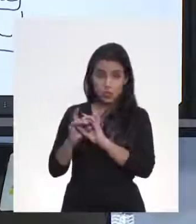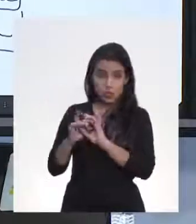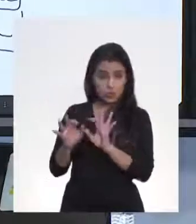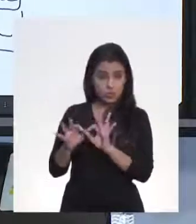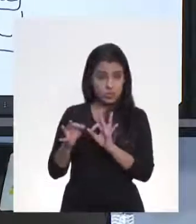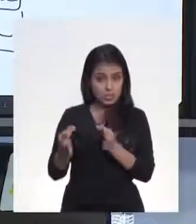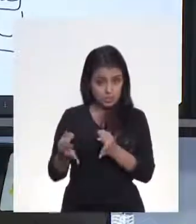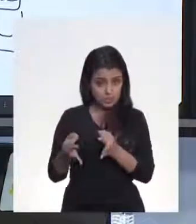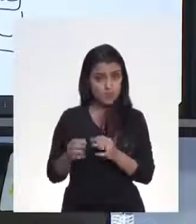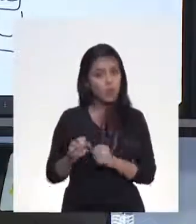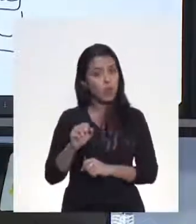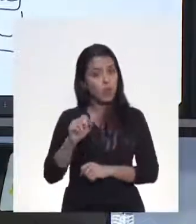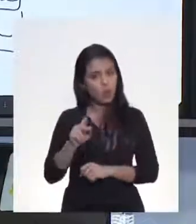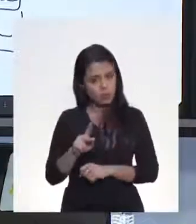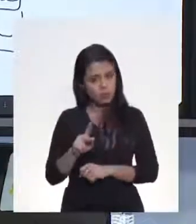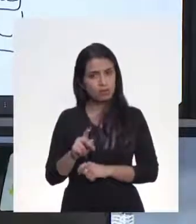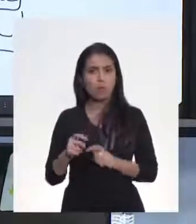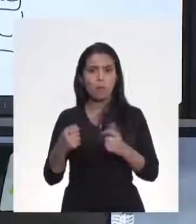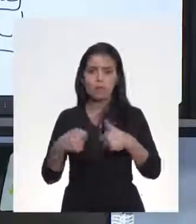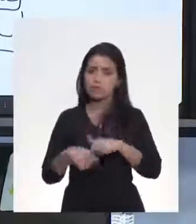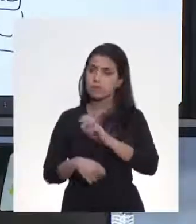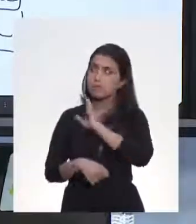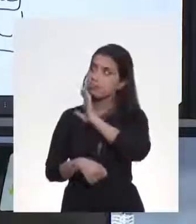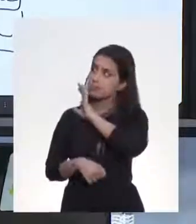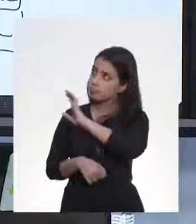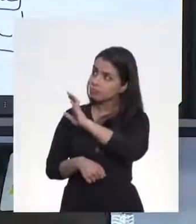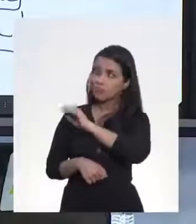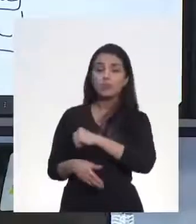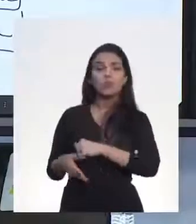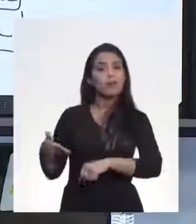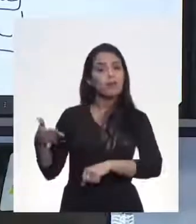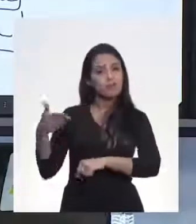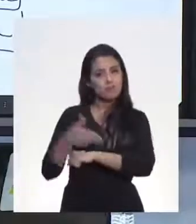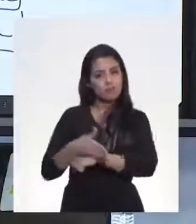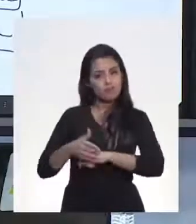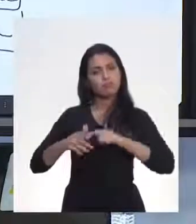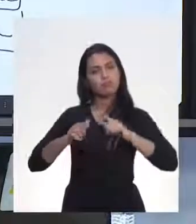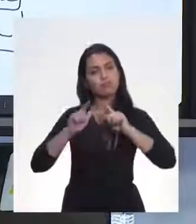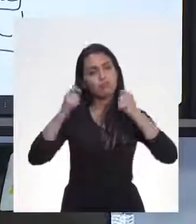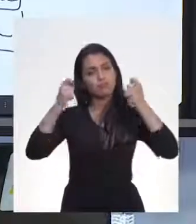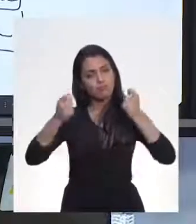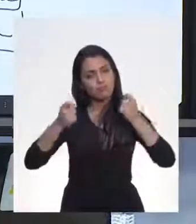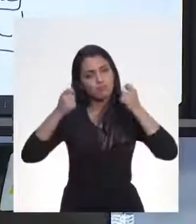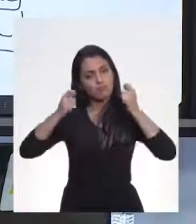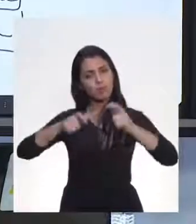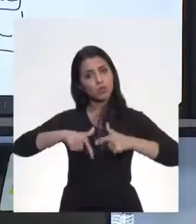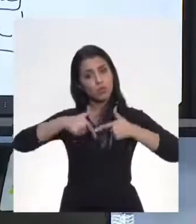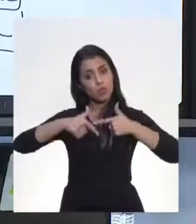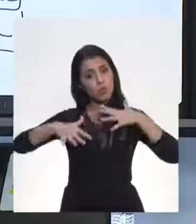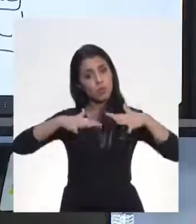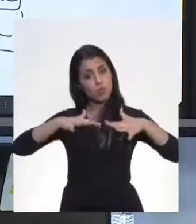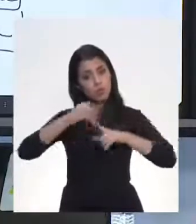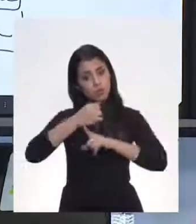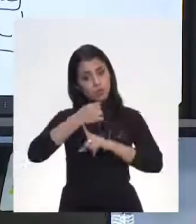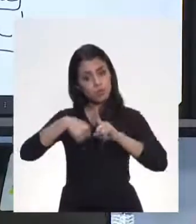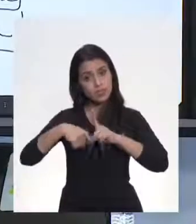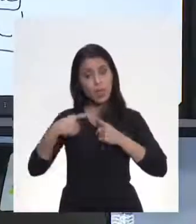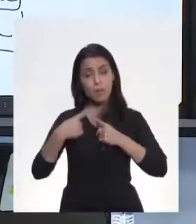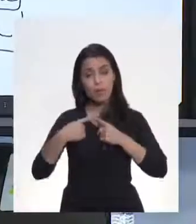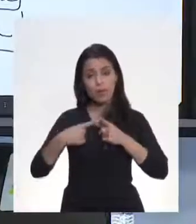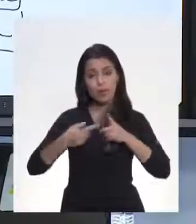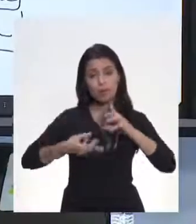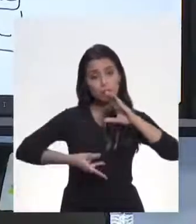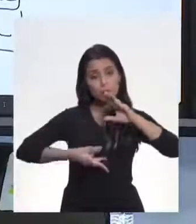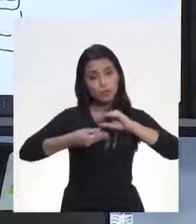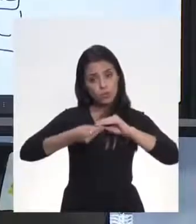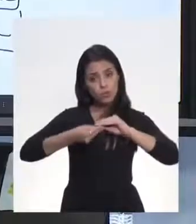para trabalhar. Então, se eu coloquei que participam de lutas e movimentos sociais, é porque eu estou restringindo o sentido desses homens.